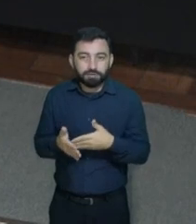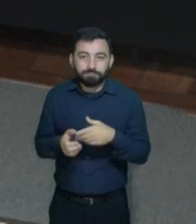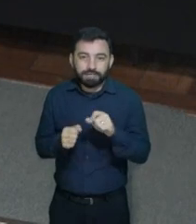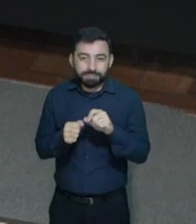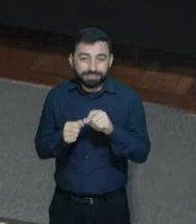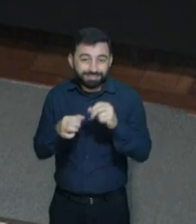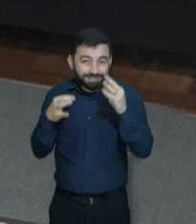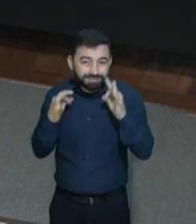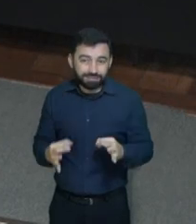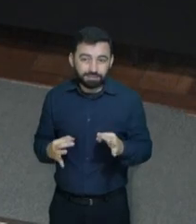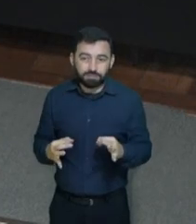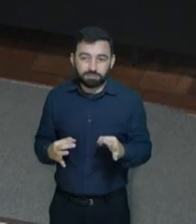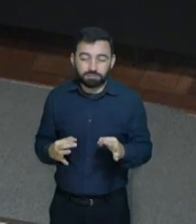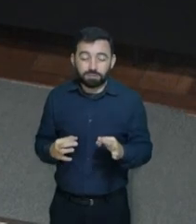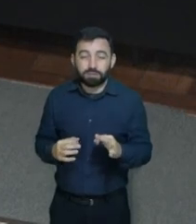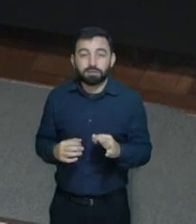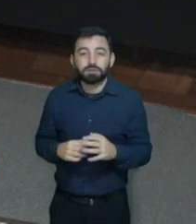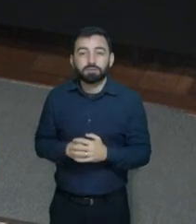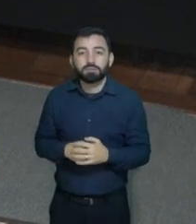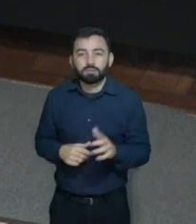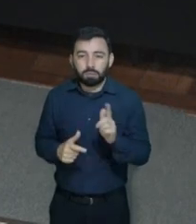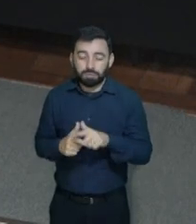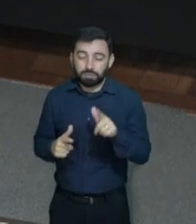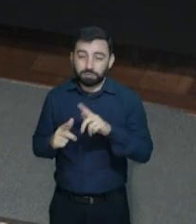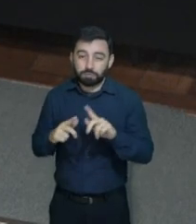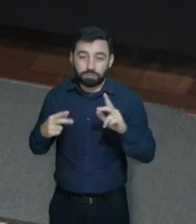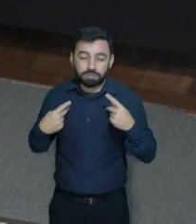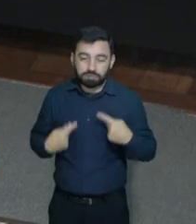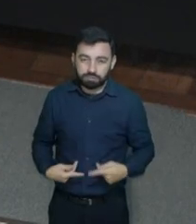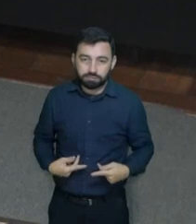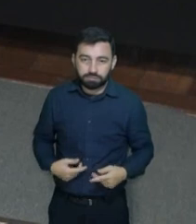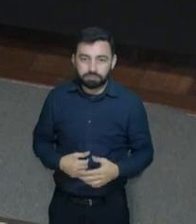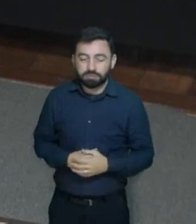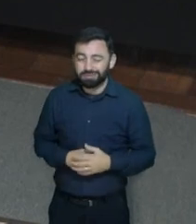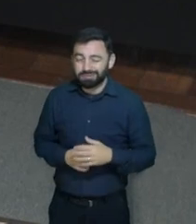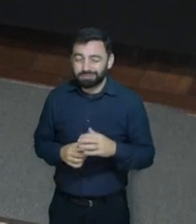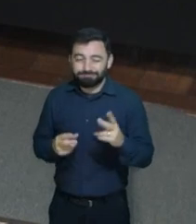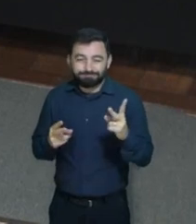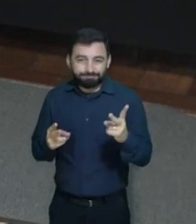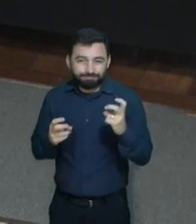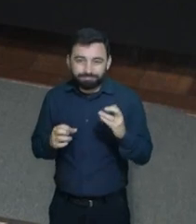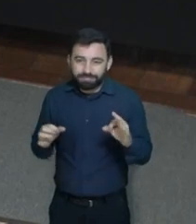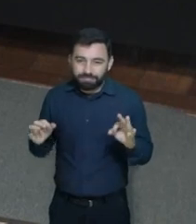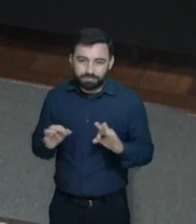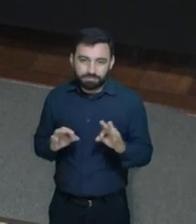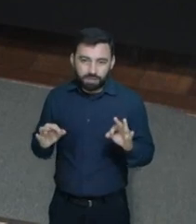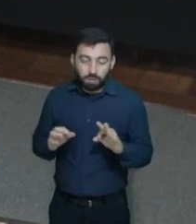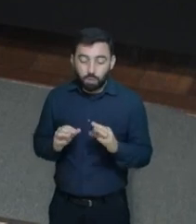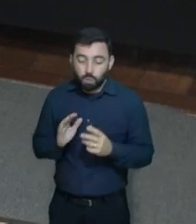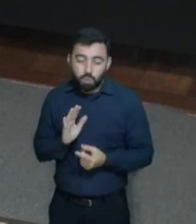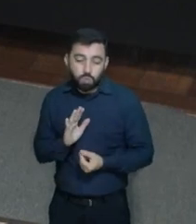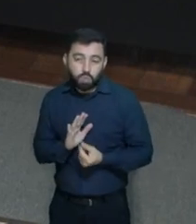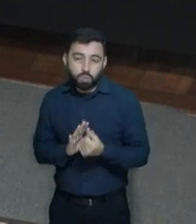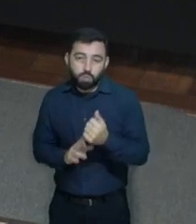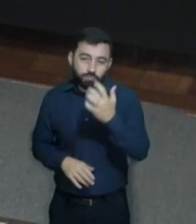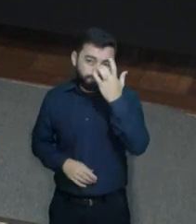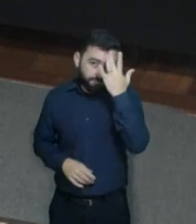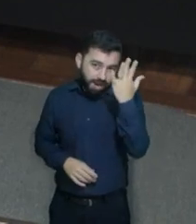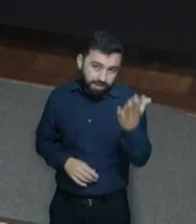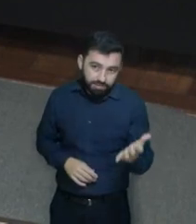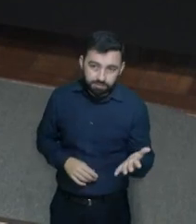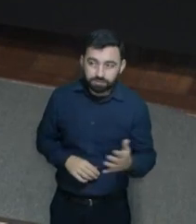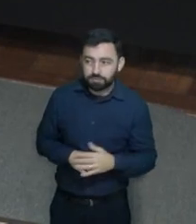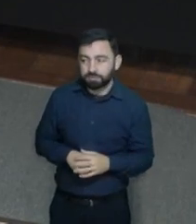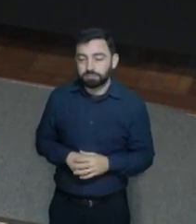coisa certa. É uma crise de humanidade, sabe? De não enxergar, só enxergar o lucro fácil